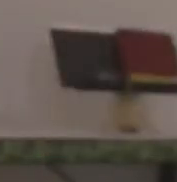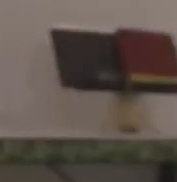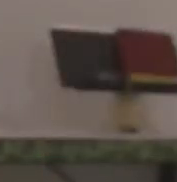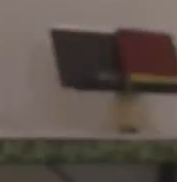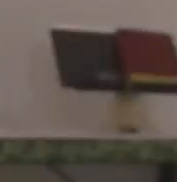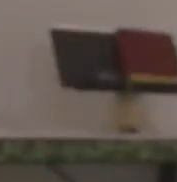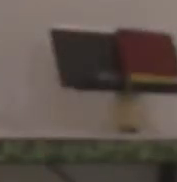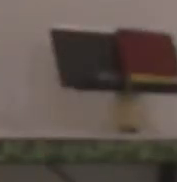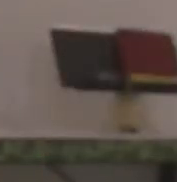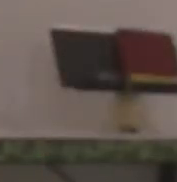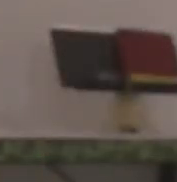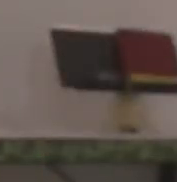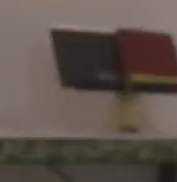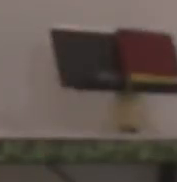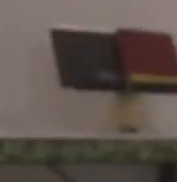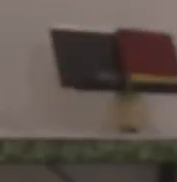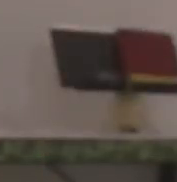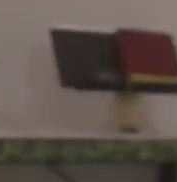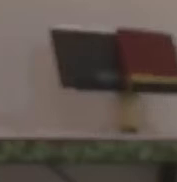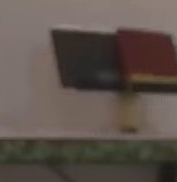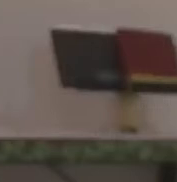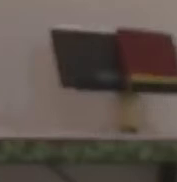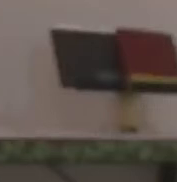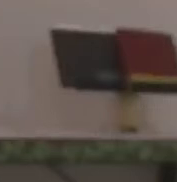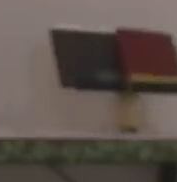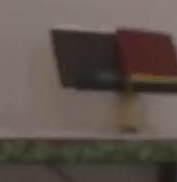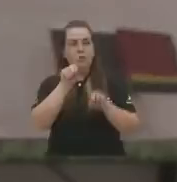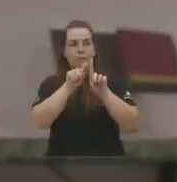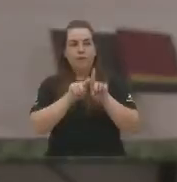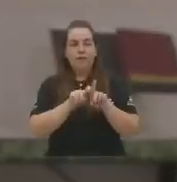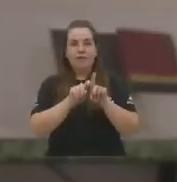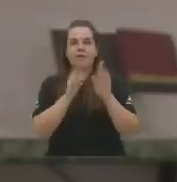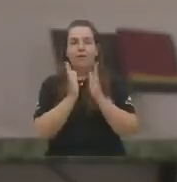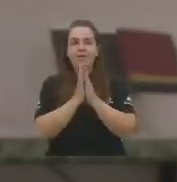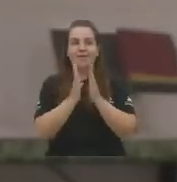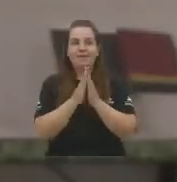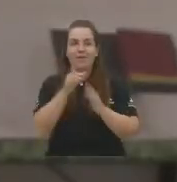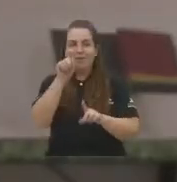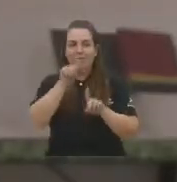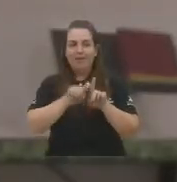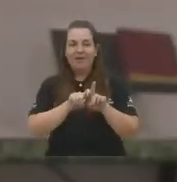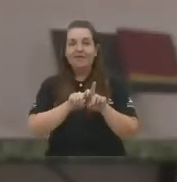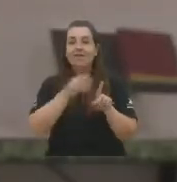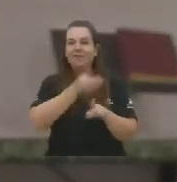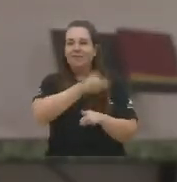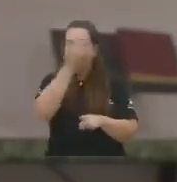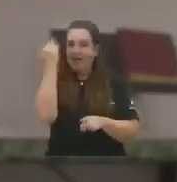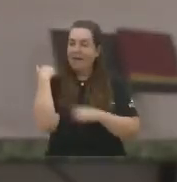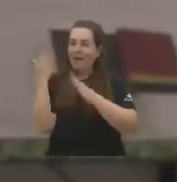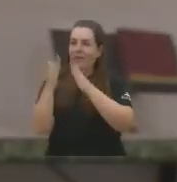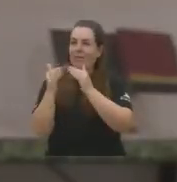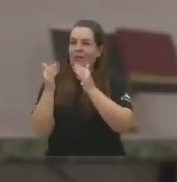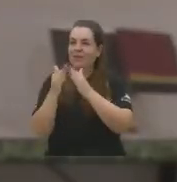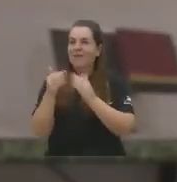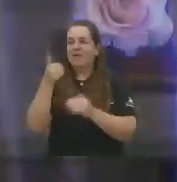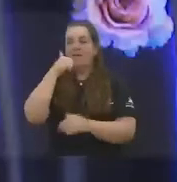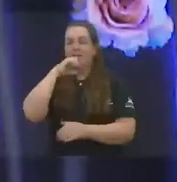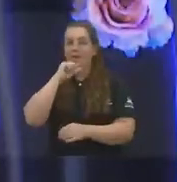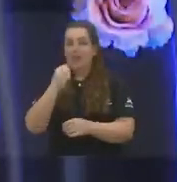o 15º dia de um mês em oração com Nossa Senhora, pede à mãe que o filho atende